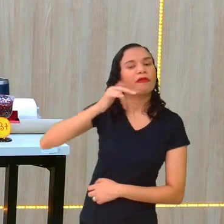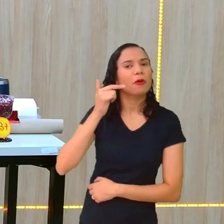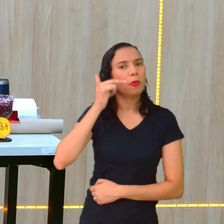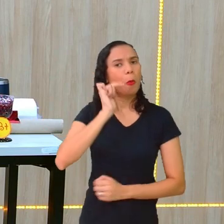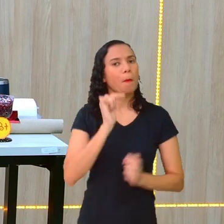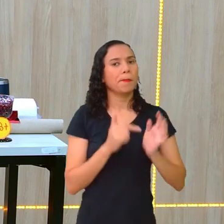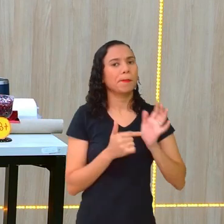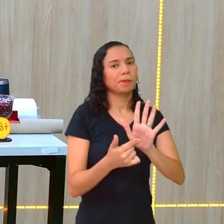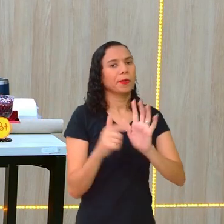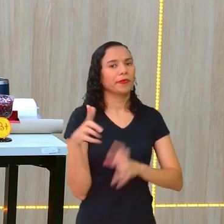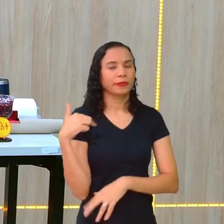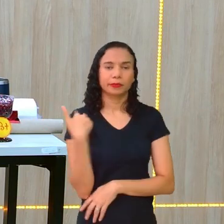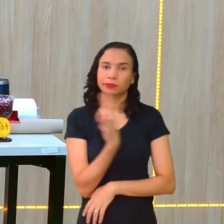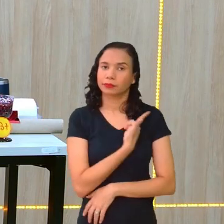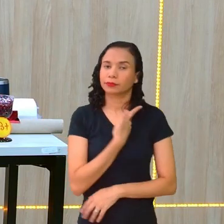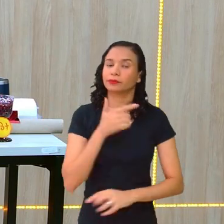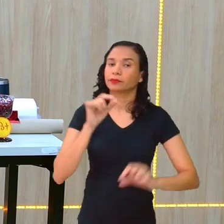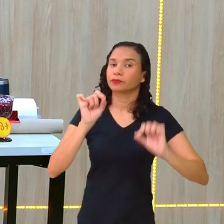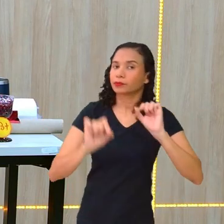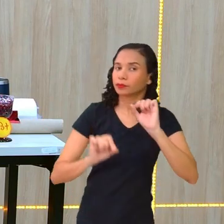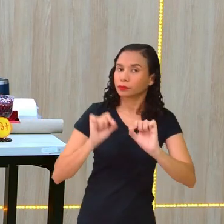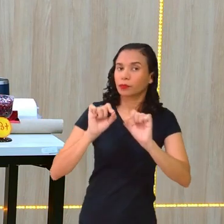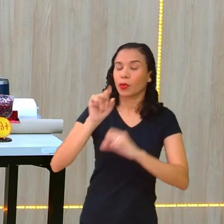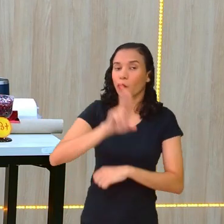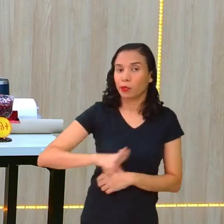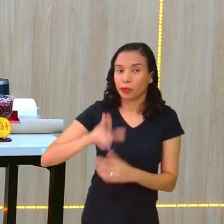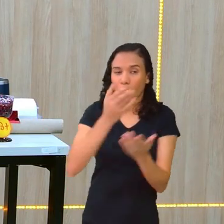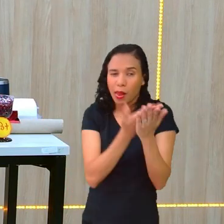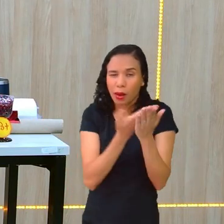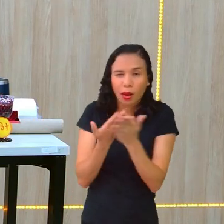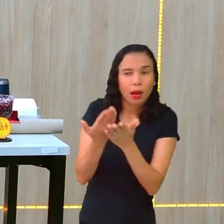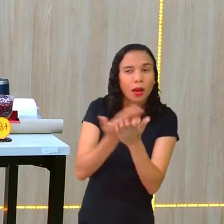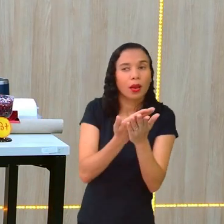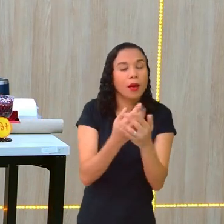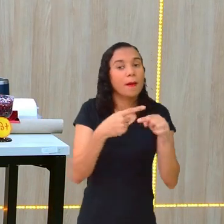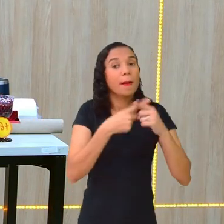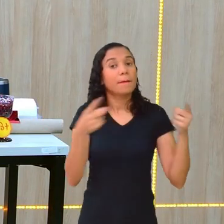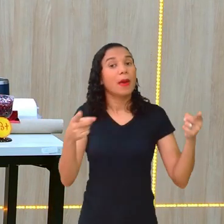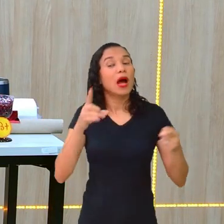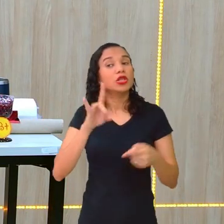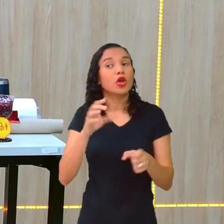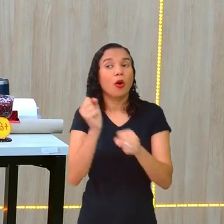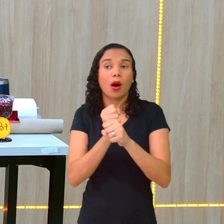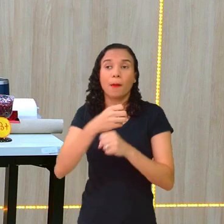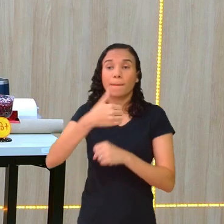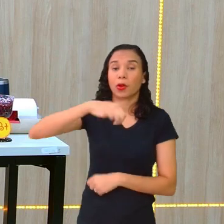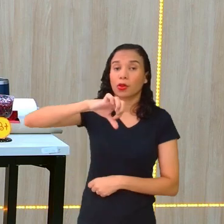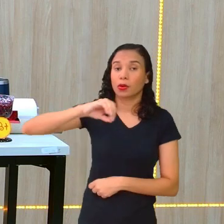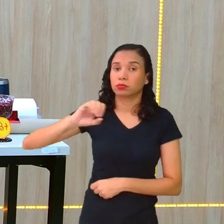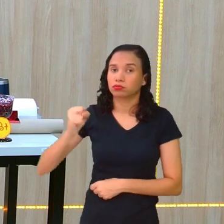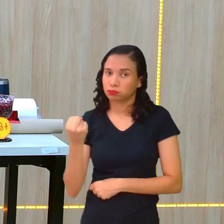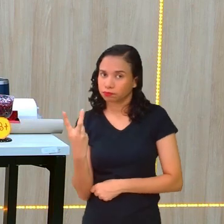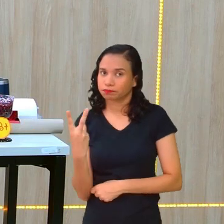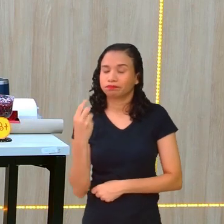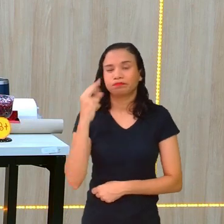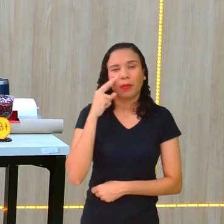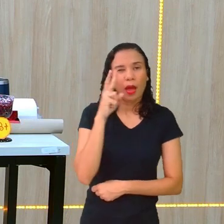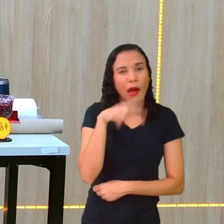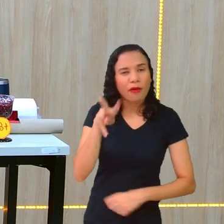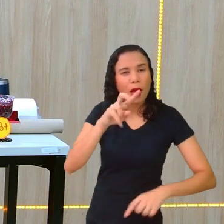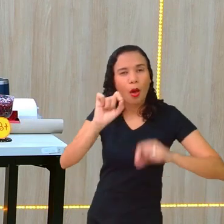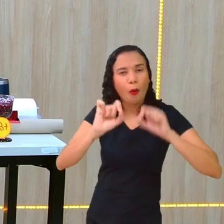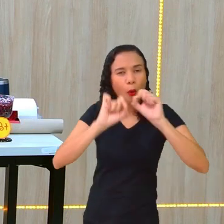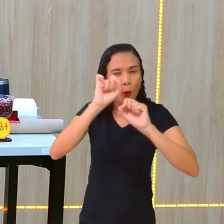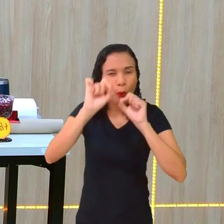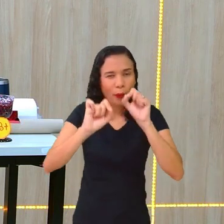consegue apresentar para a gente, né, através de um estudo, mas só em 1902. Veja o que